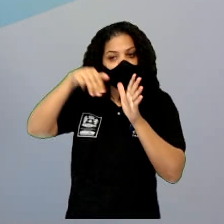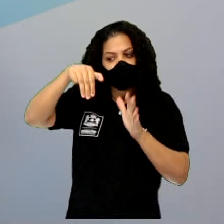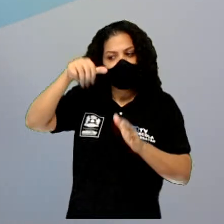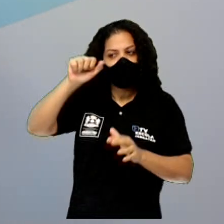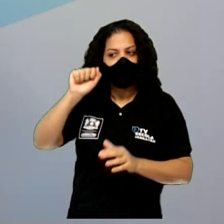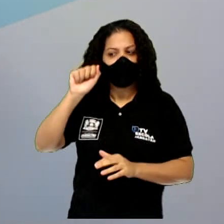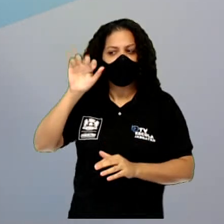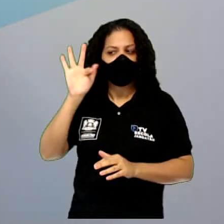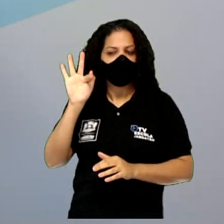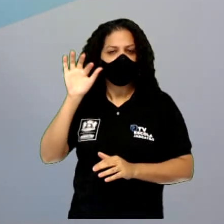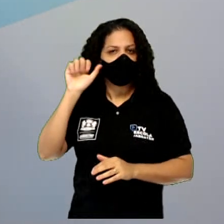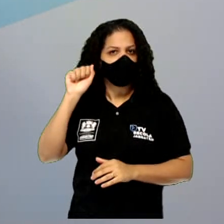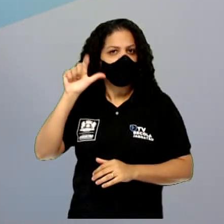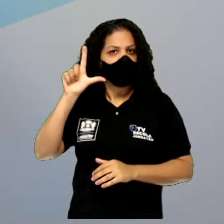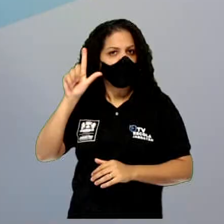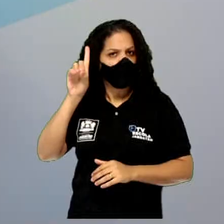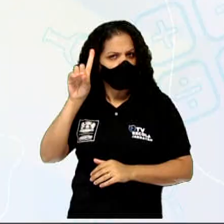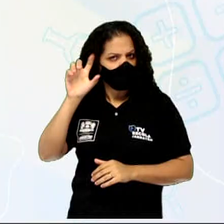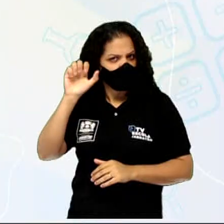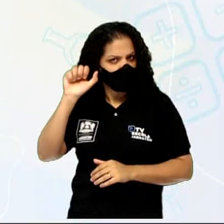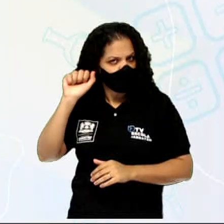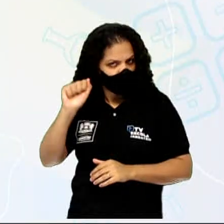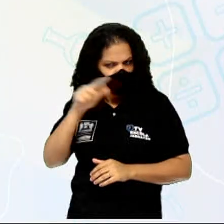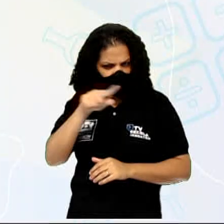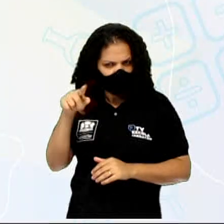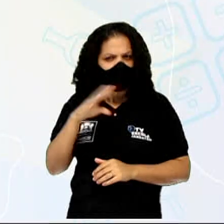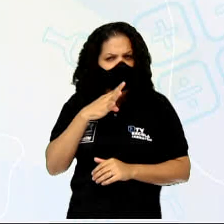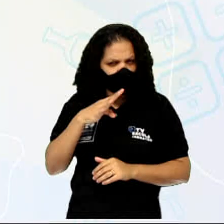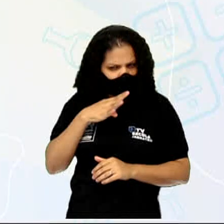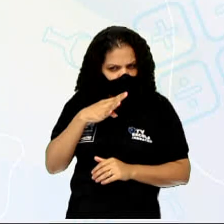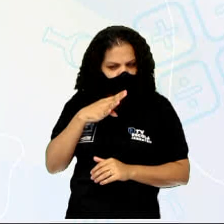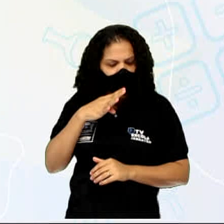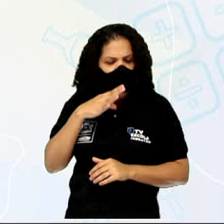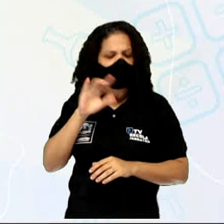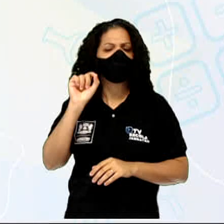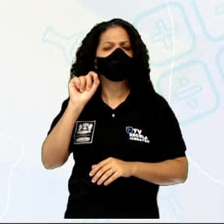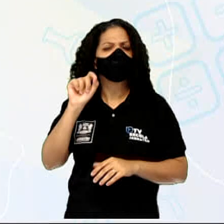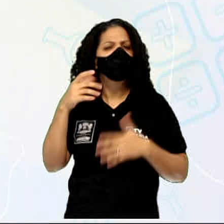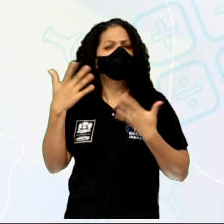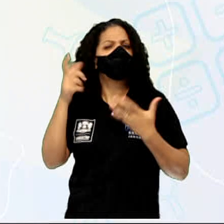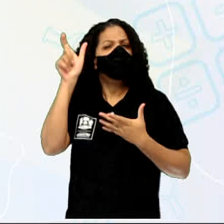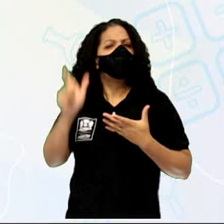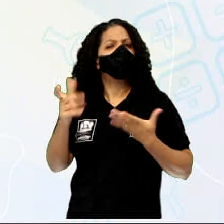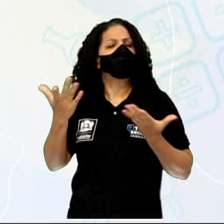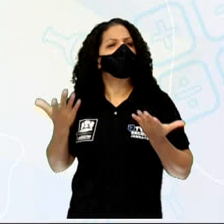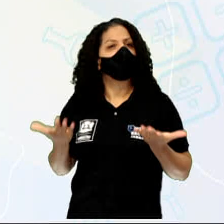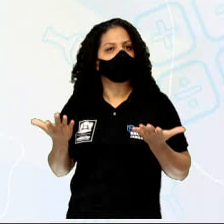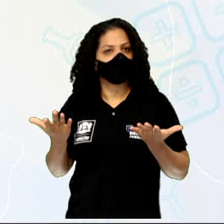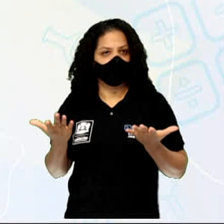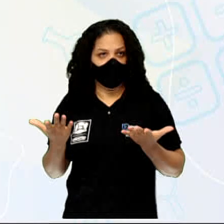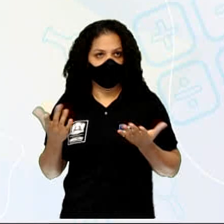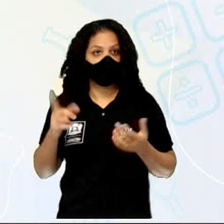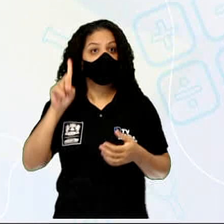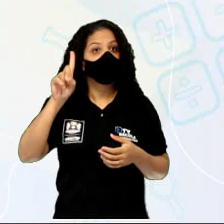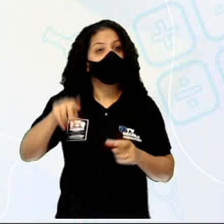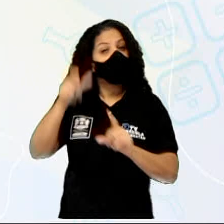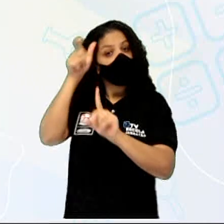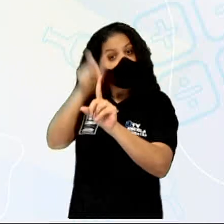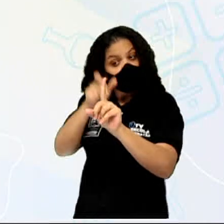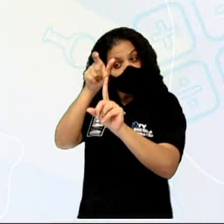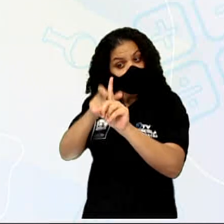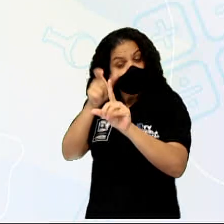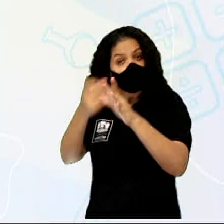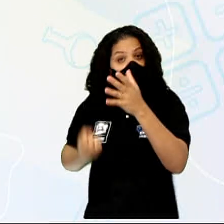Vocês sabem quem é a Mafalda? Vamos ver agora. Quem é Mafalda? Mafalda é um personagem criado